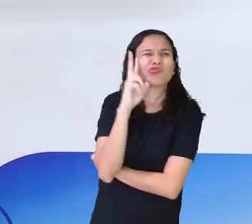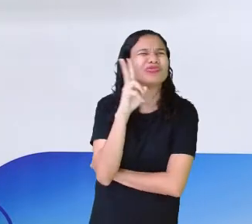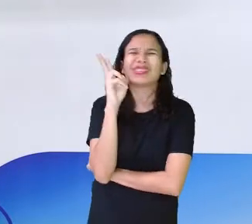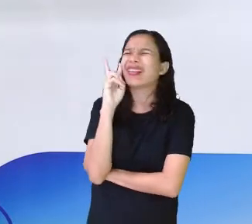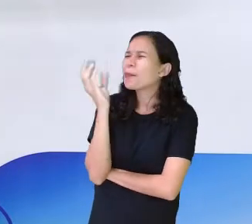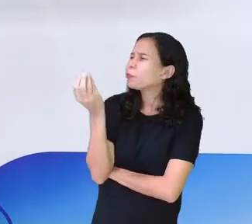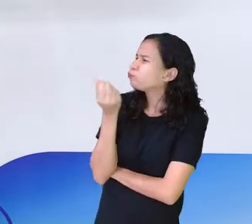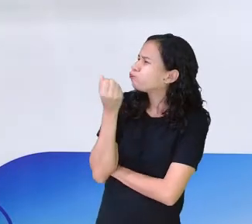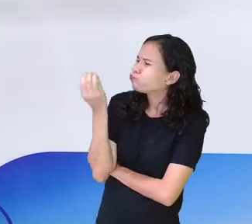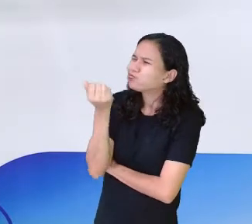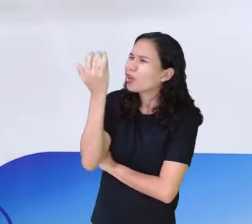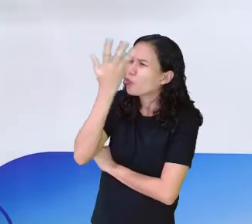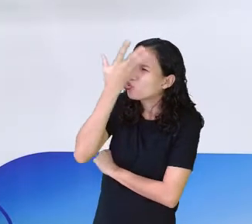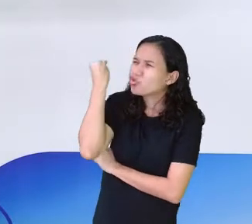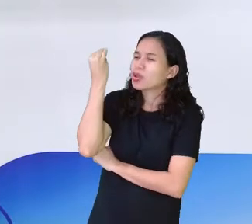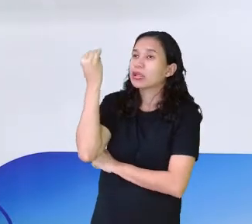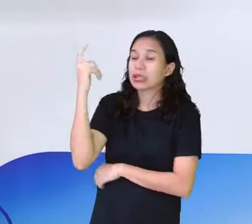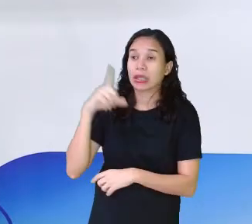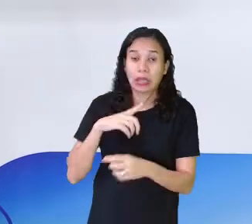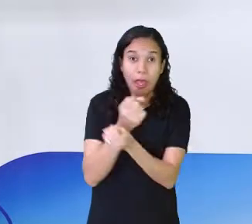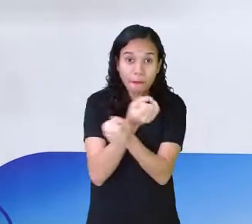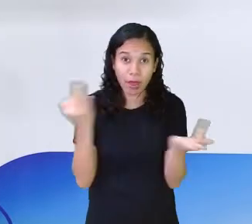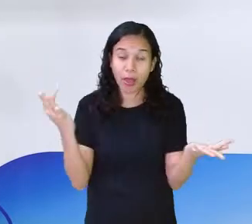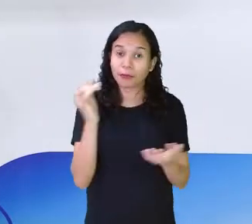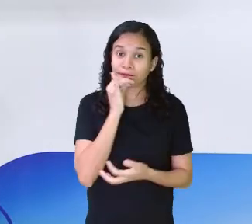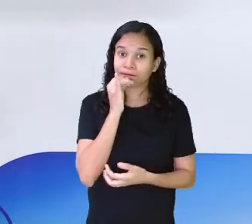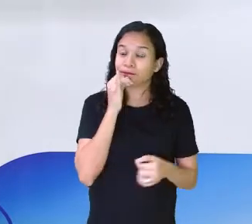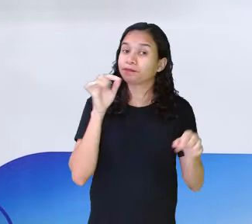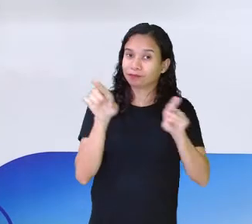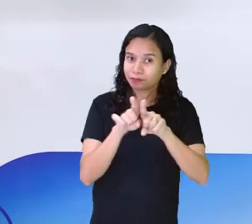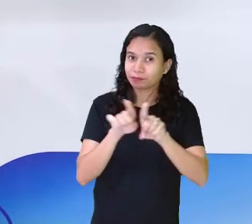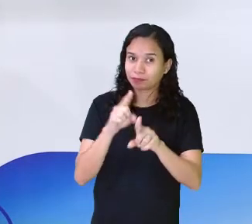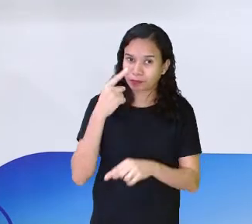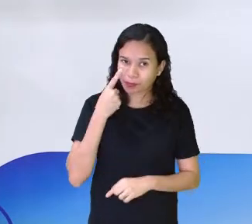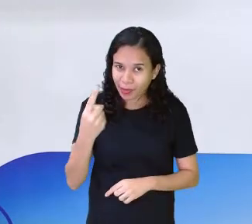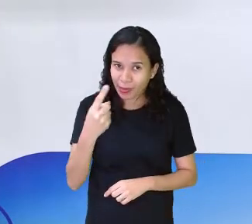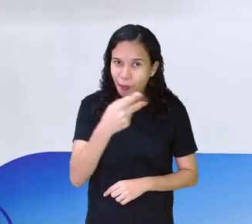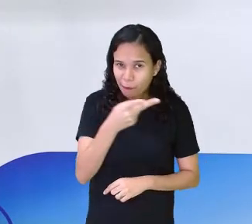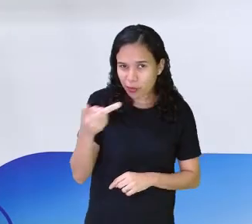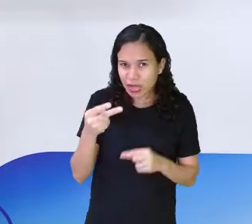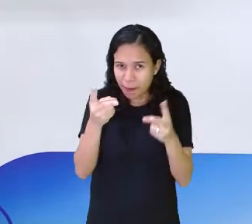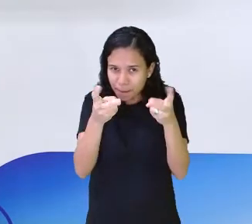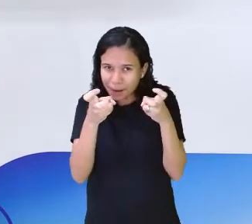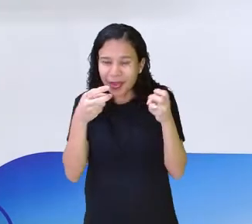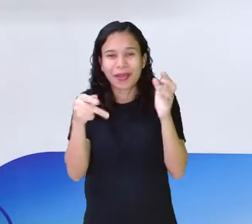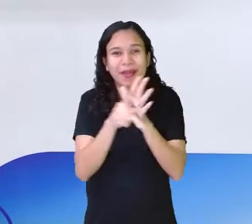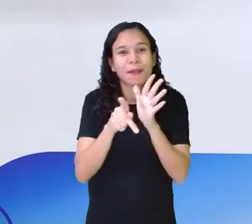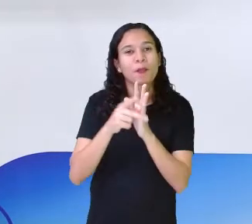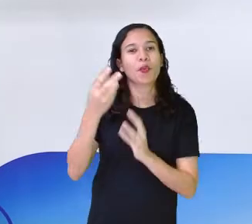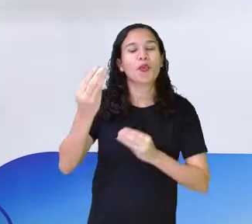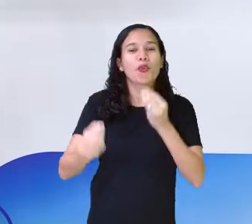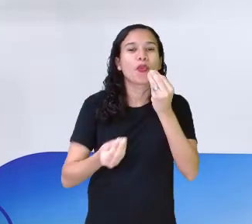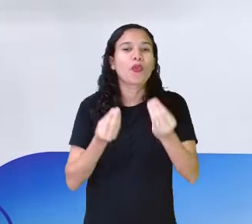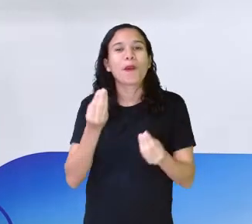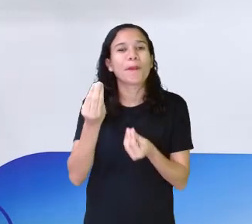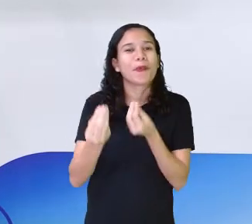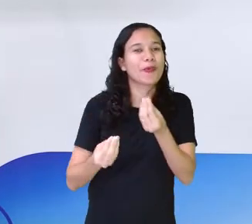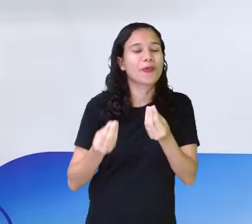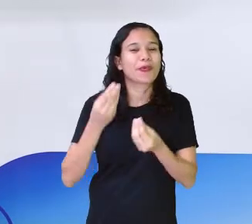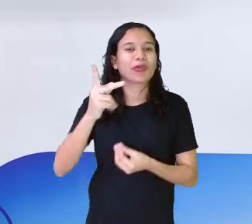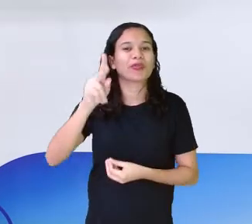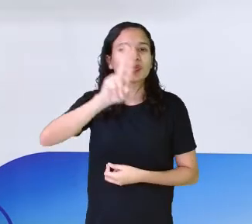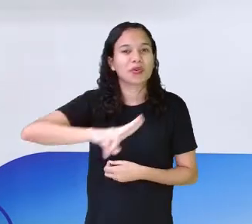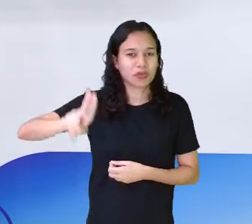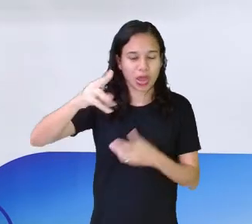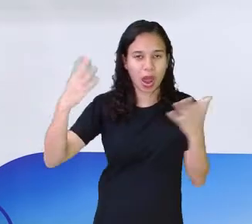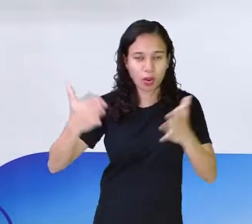muito lembrado. Eu tenho vários exemplos, inclusive, se você reparar a forma do aparelho que você está